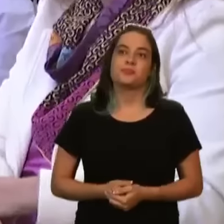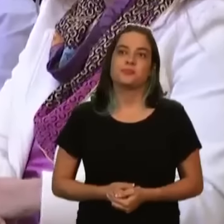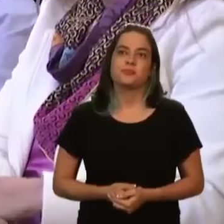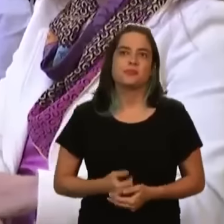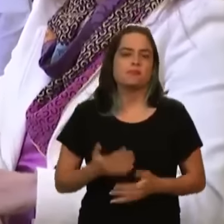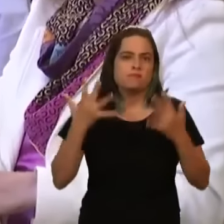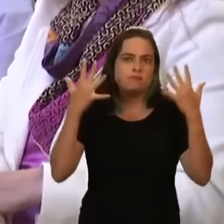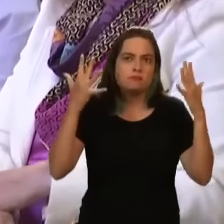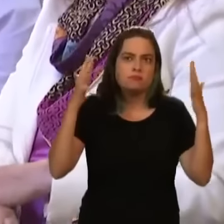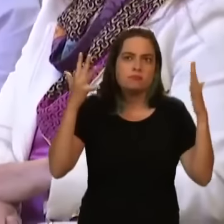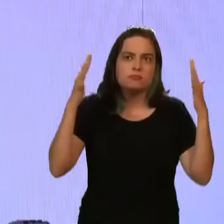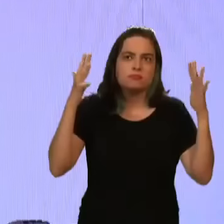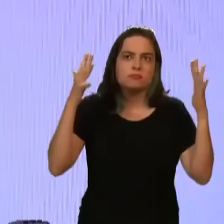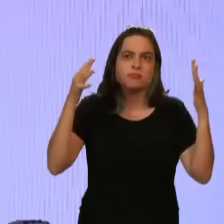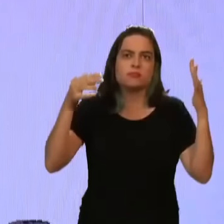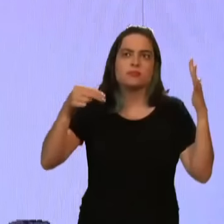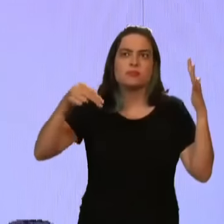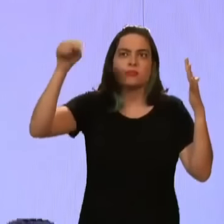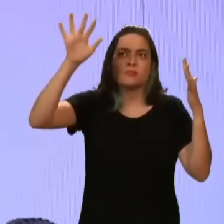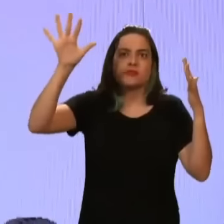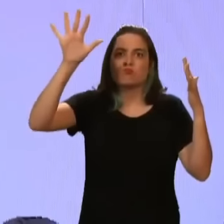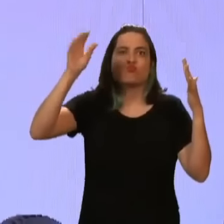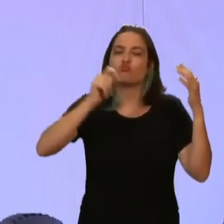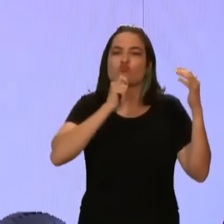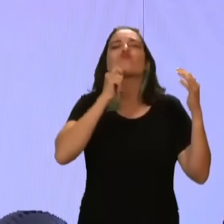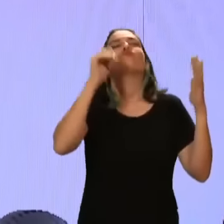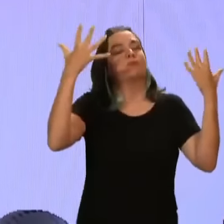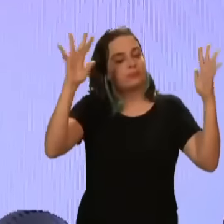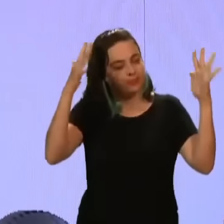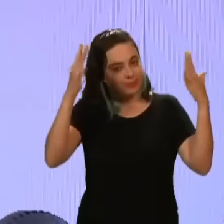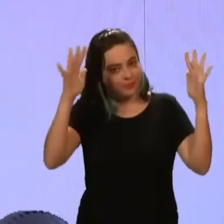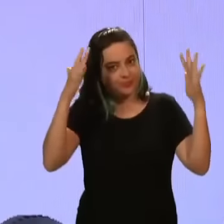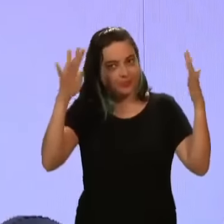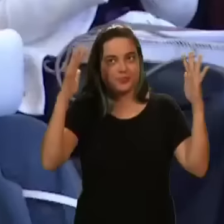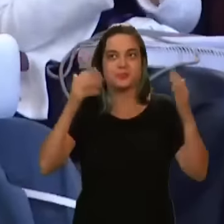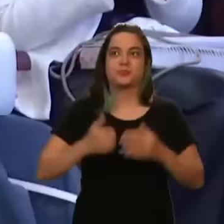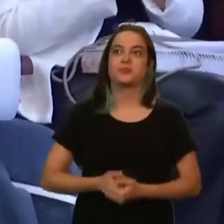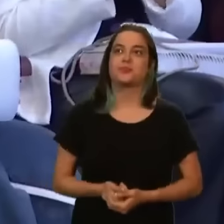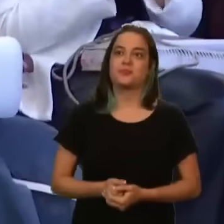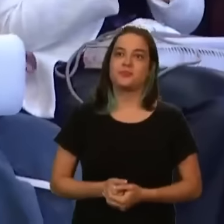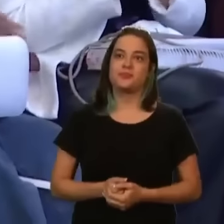aplaudimos a potiguara? Aplauda aí, água marinha.